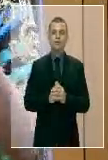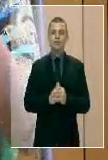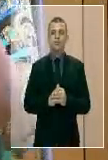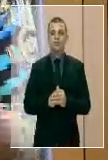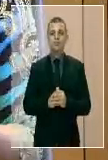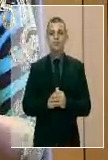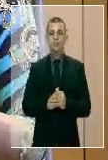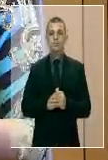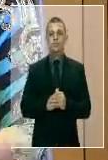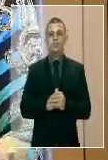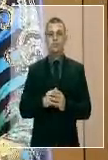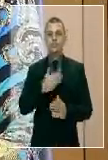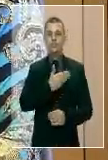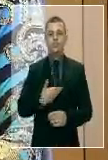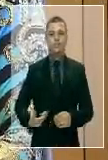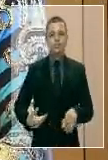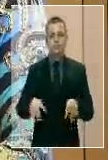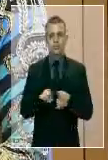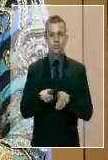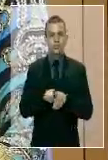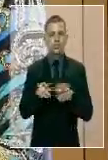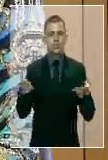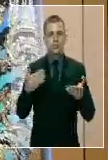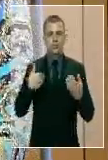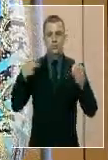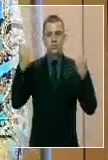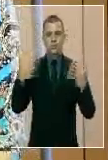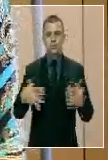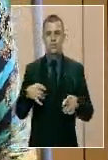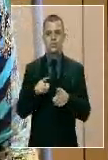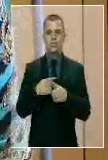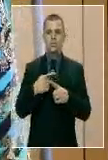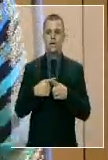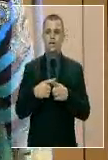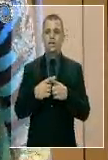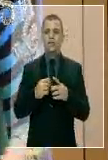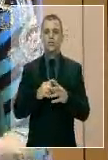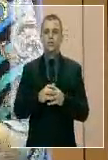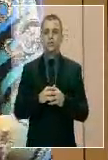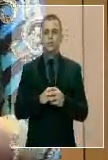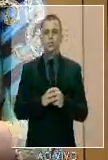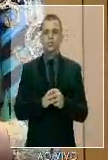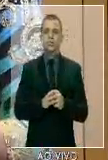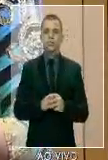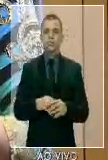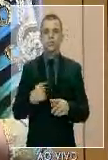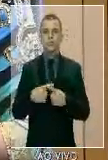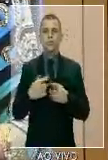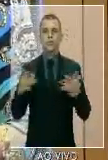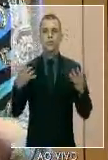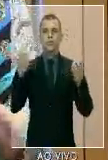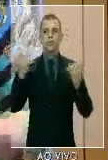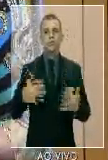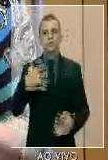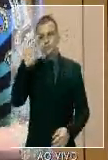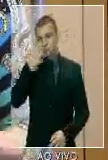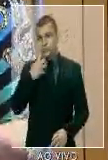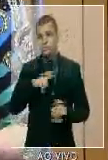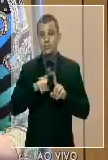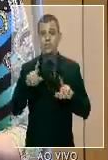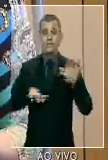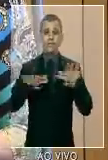Um governador. E agora falando, porque isso não é motivo de graça, é uma situação realmente muito séria, mas às vezes é engraçado como há